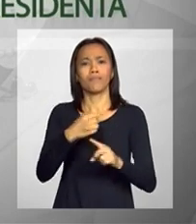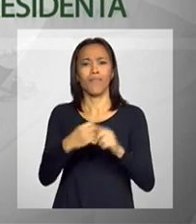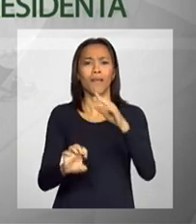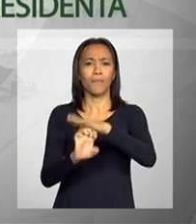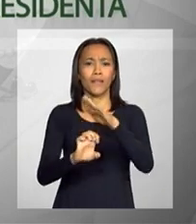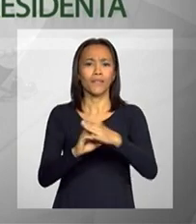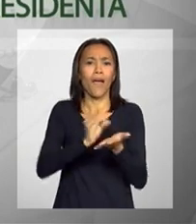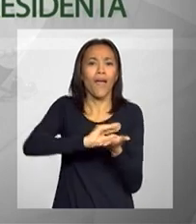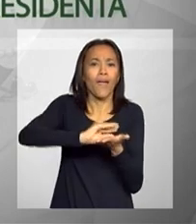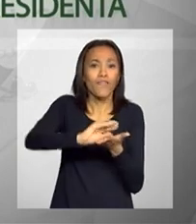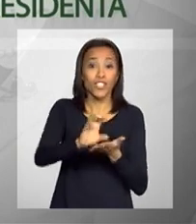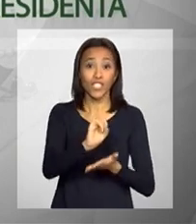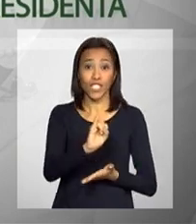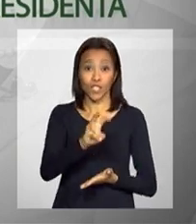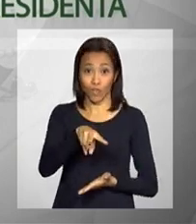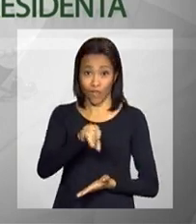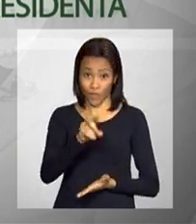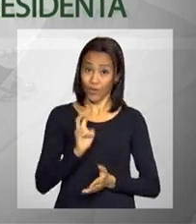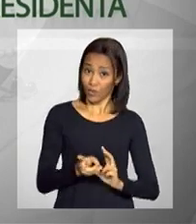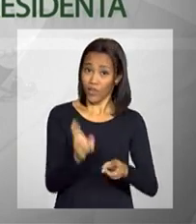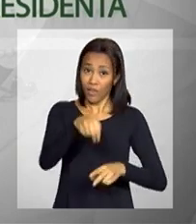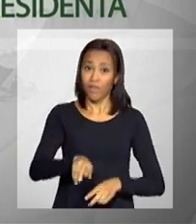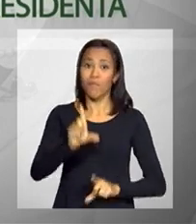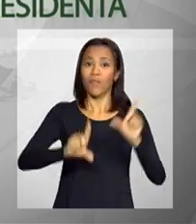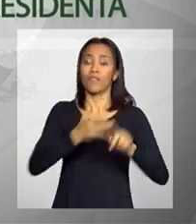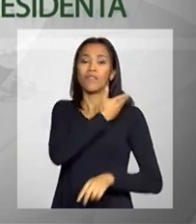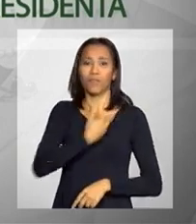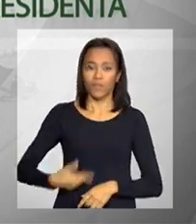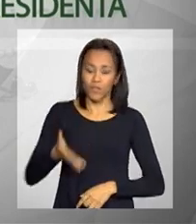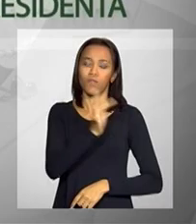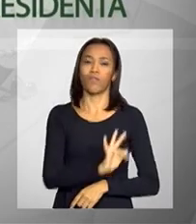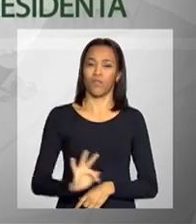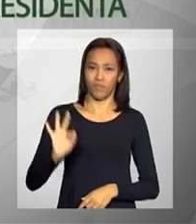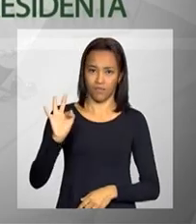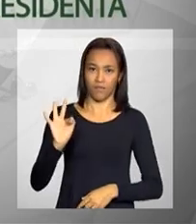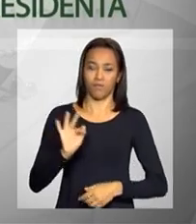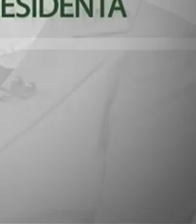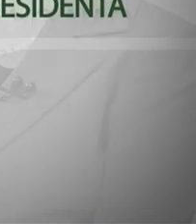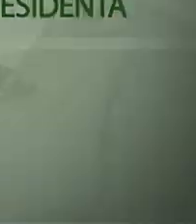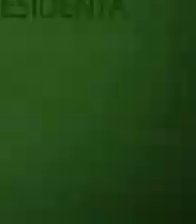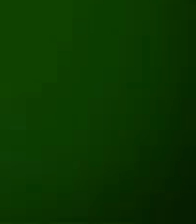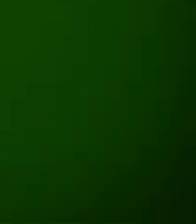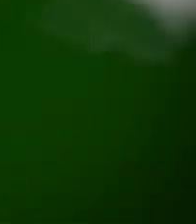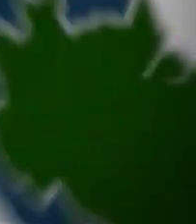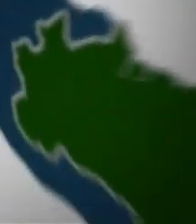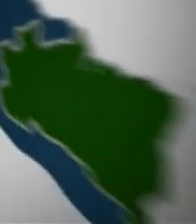a investirem em inovação. Continue na NBR, a TV do Governo Federal.